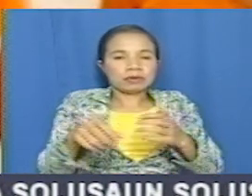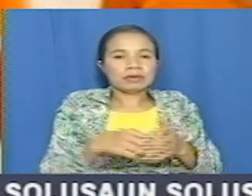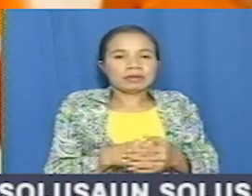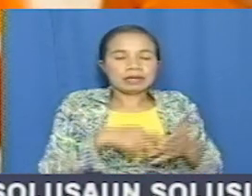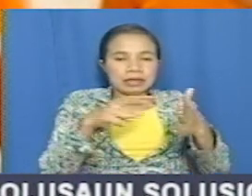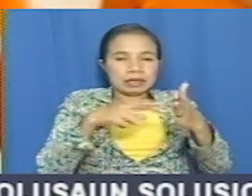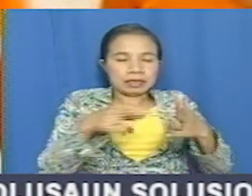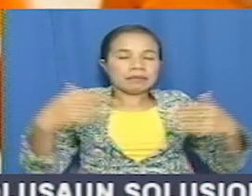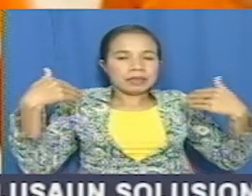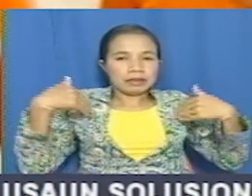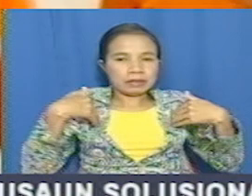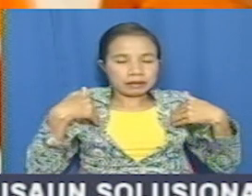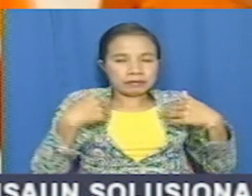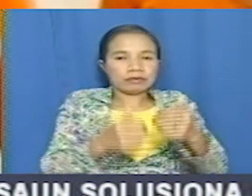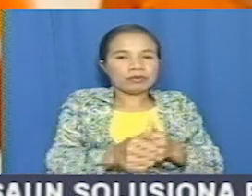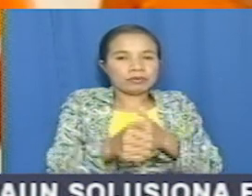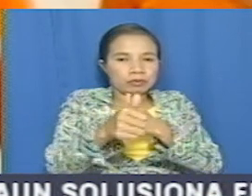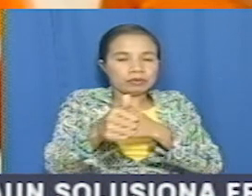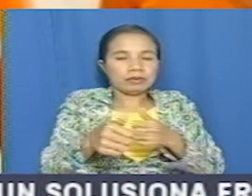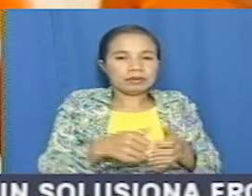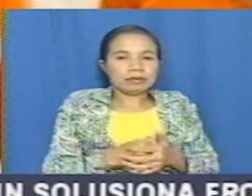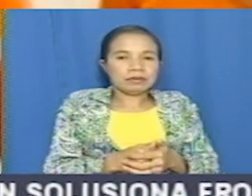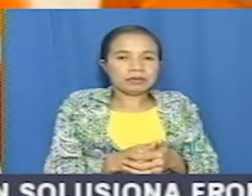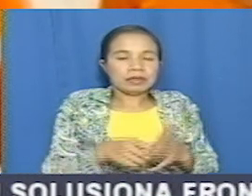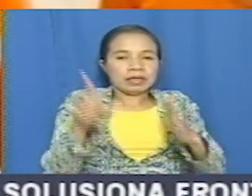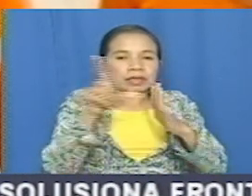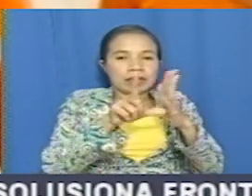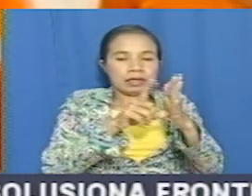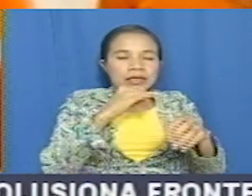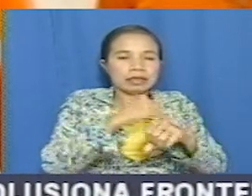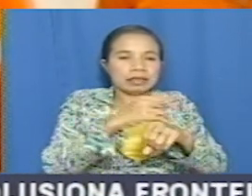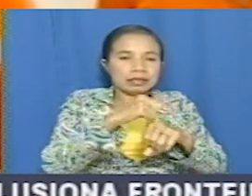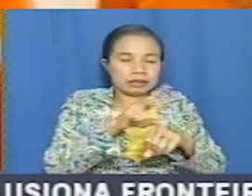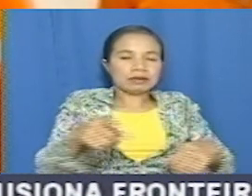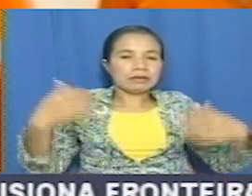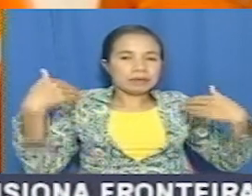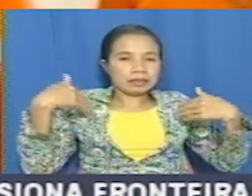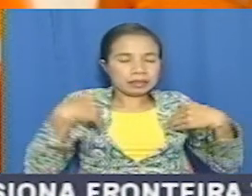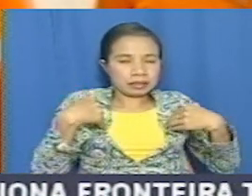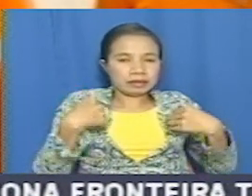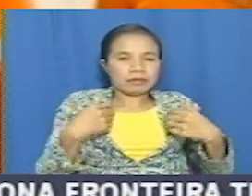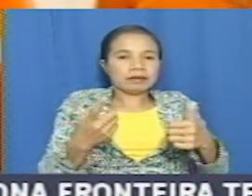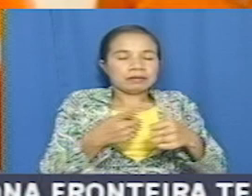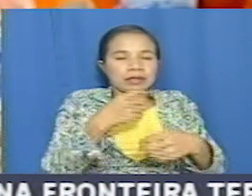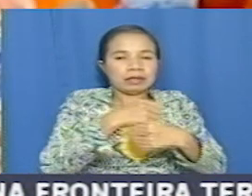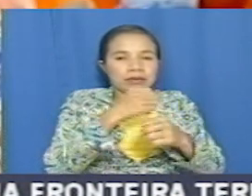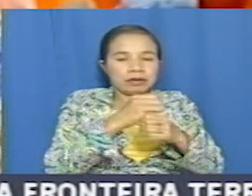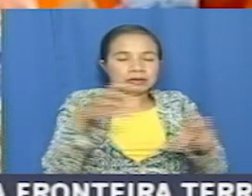ir regulamento, e tu irmos padrão internacional de Estrenebequia, Good Oil Field Practice, e antes de a